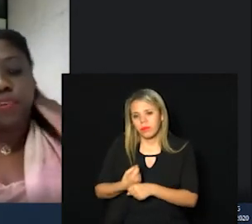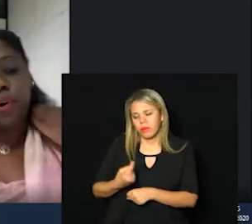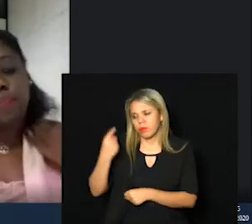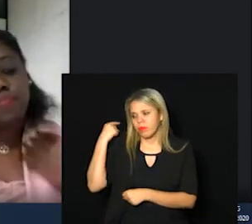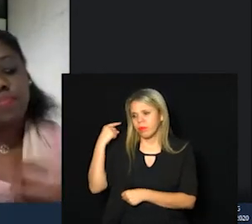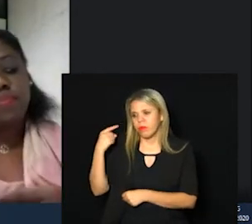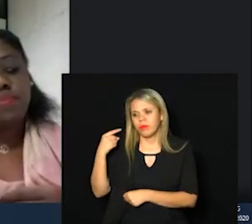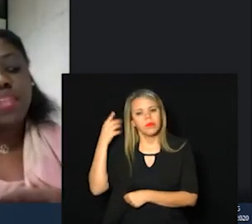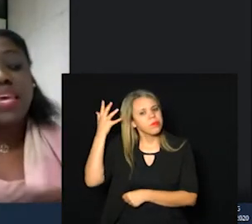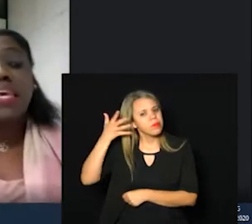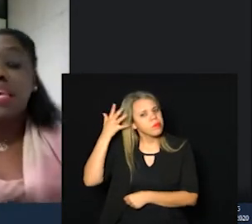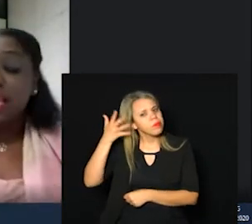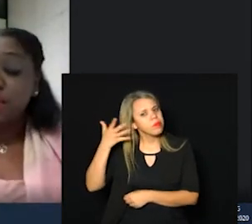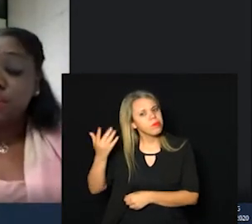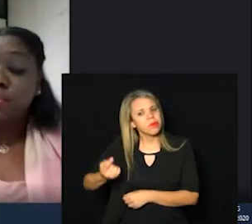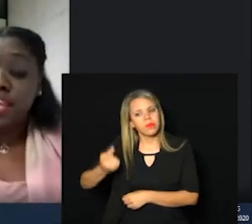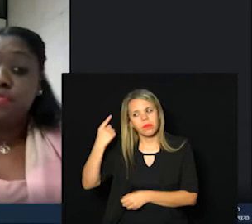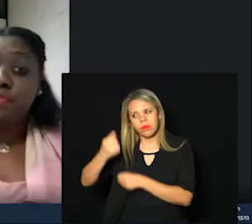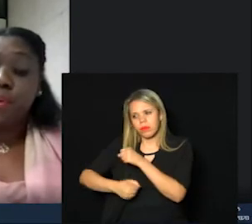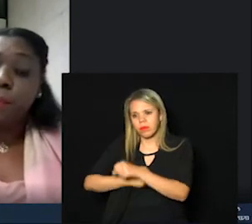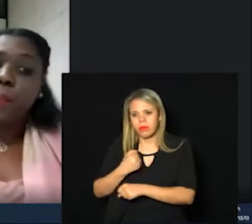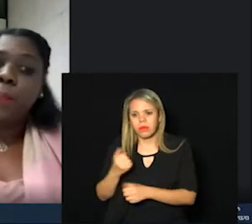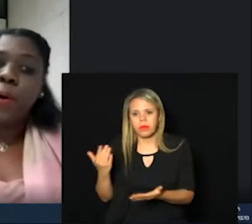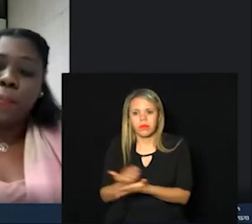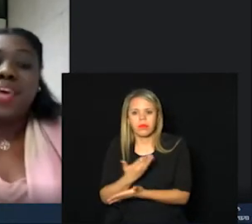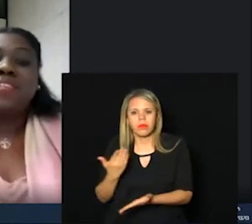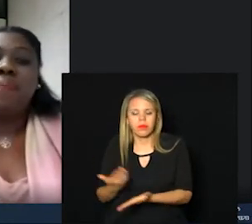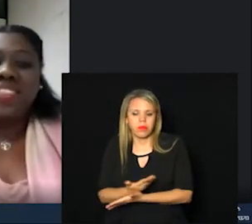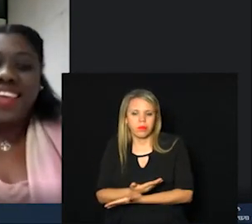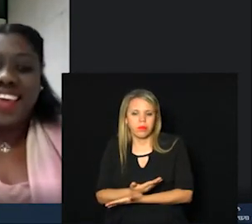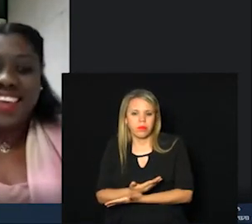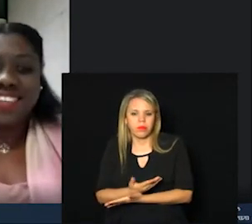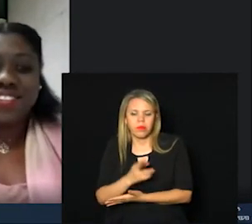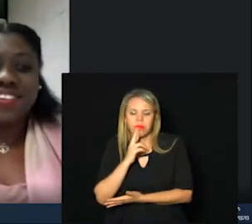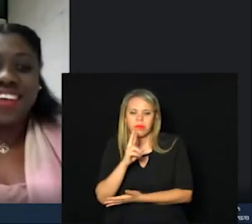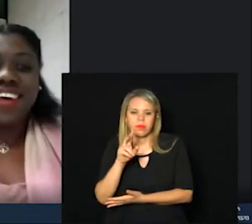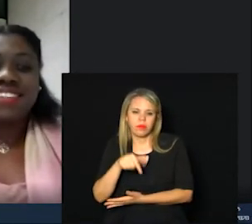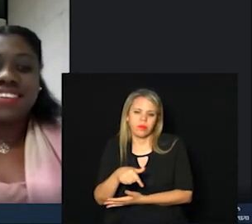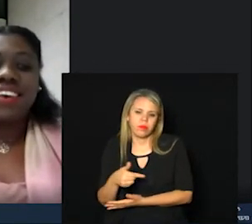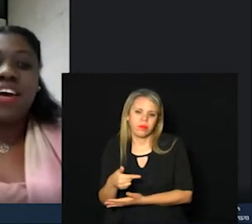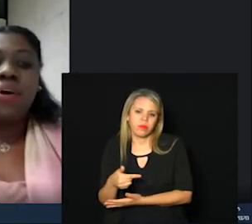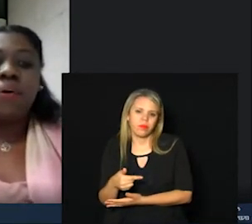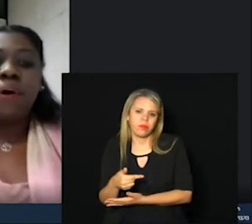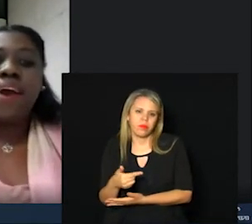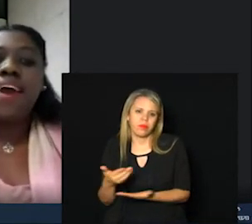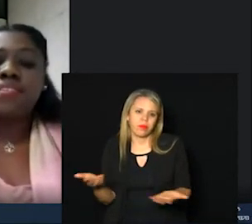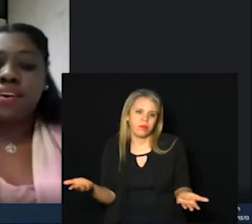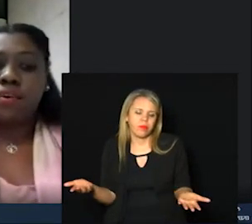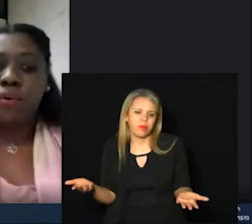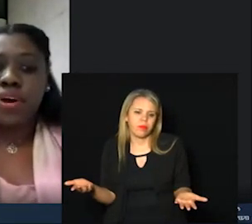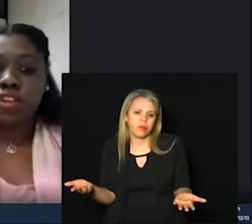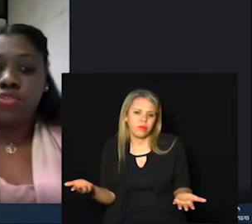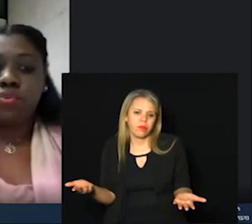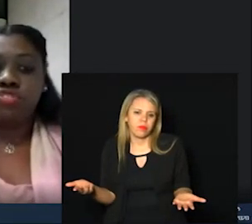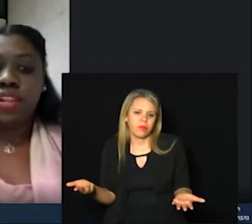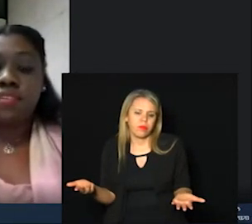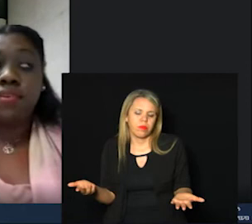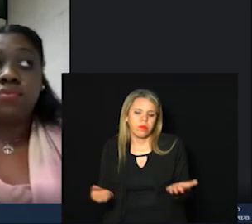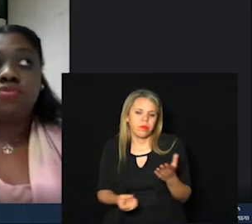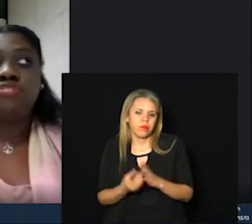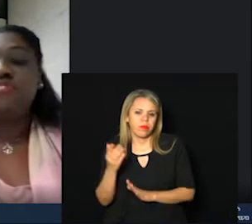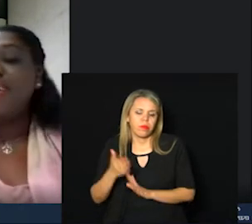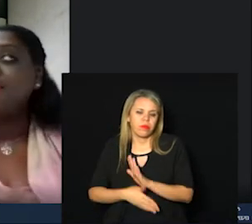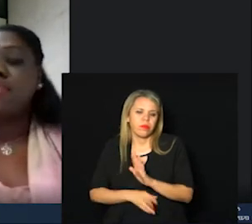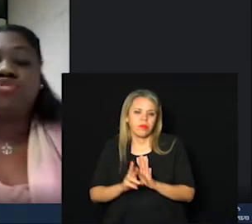do fórum. E aí o livro vem um pouco para responder isso, né? Assim, qual é essa concretude, né?